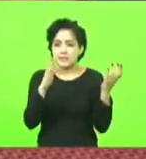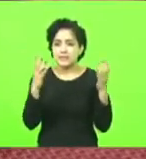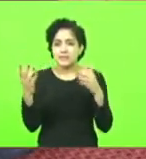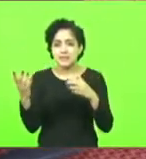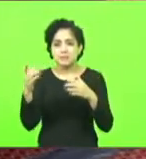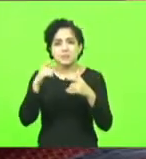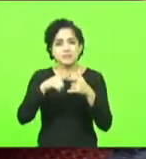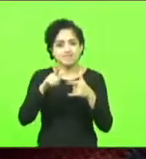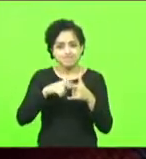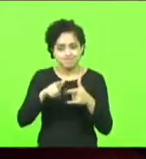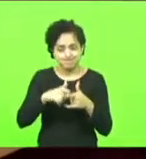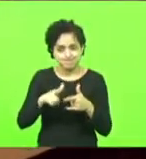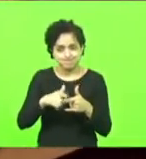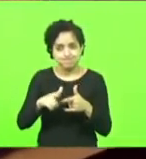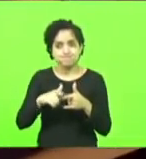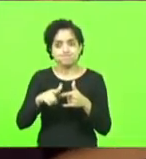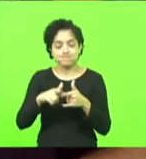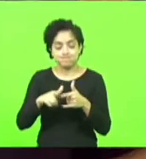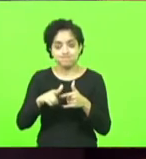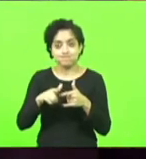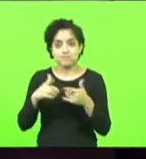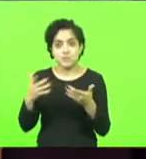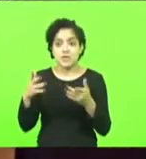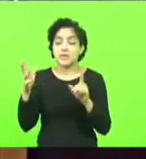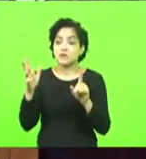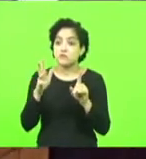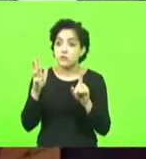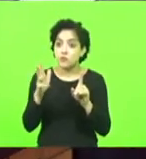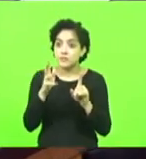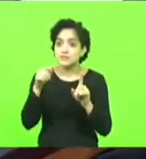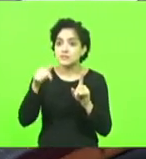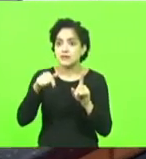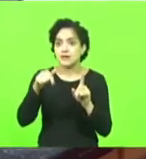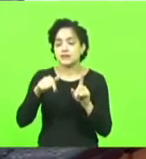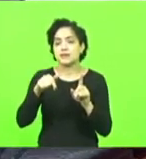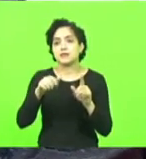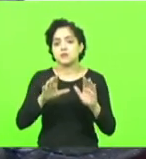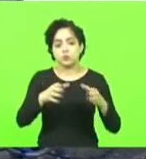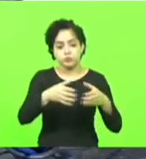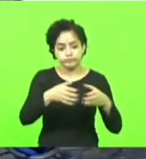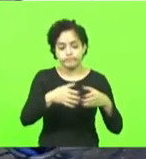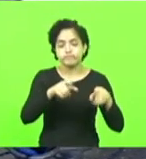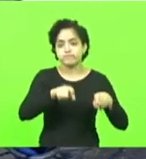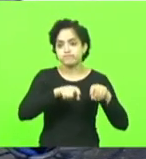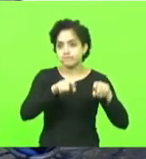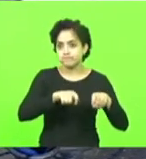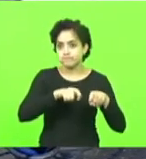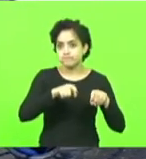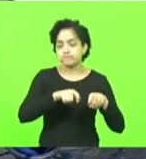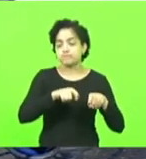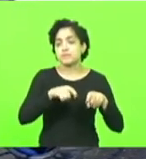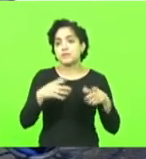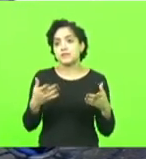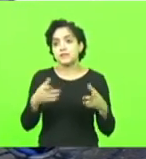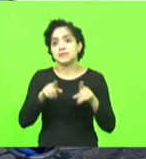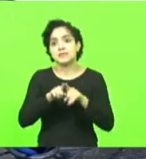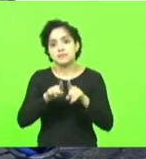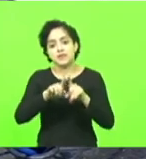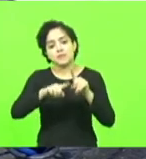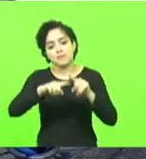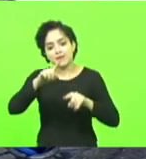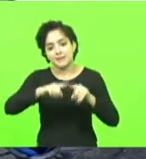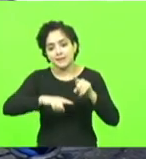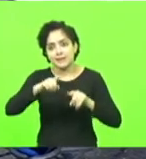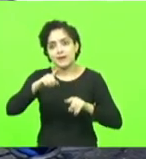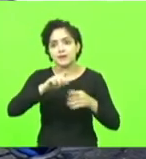compromete da Amazônia até o nosso pequeno agricultor, sabe mais do que eu até, né? E os insumos.